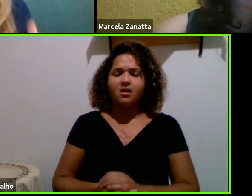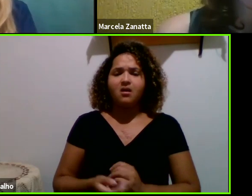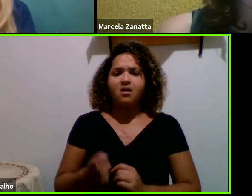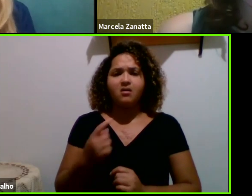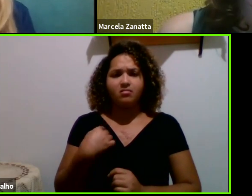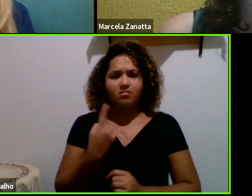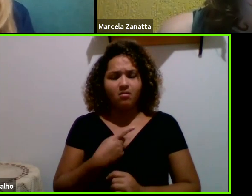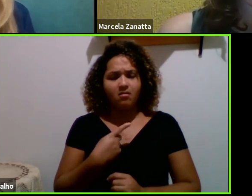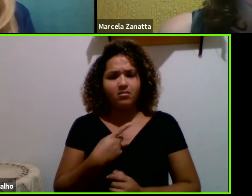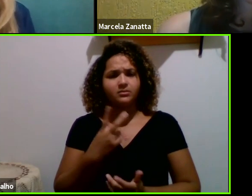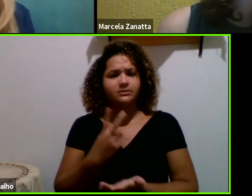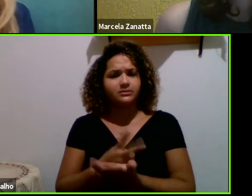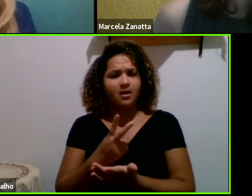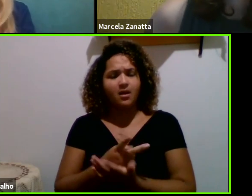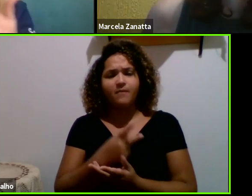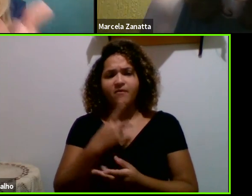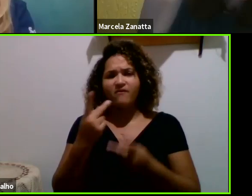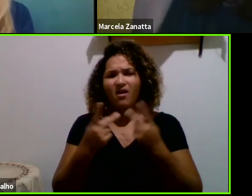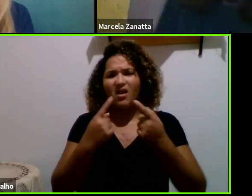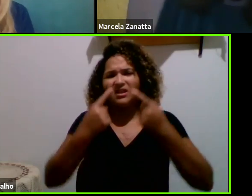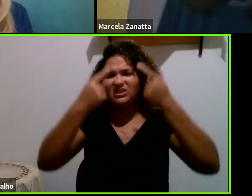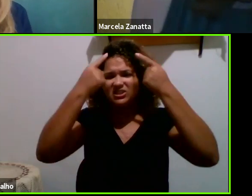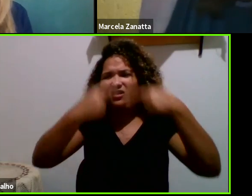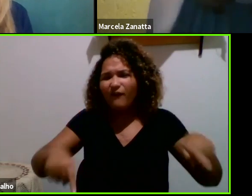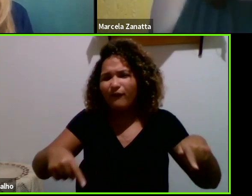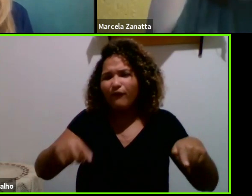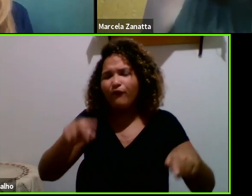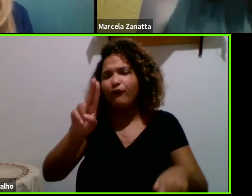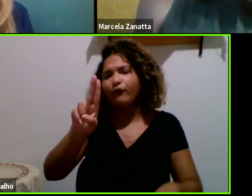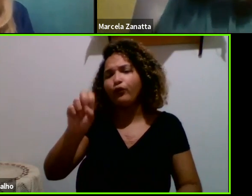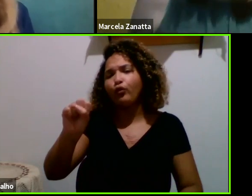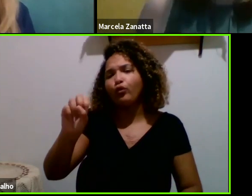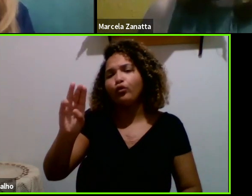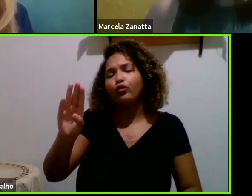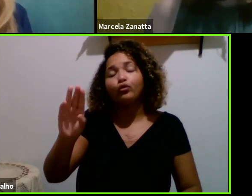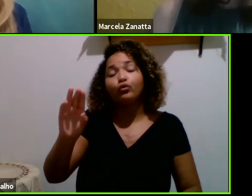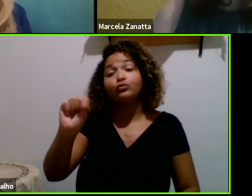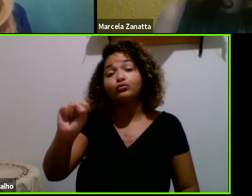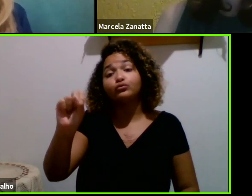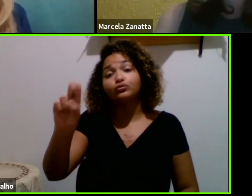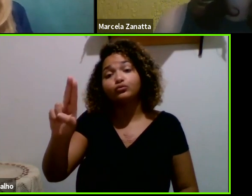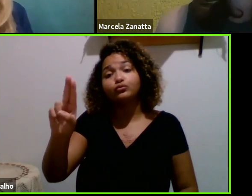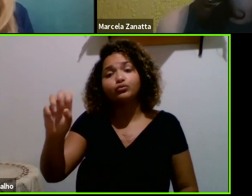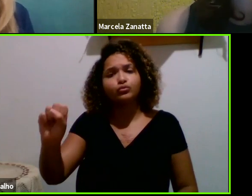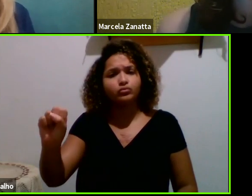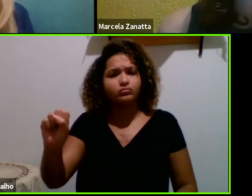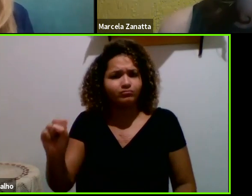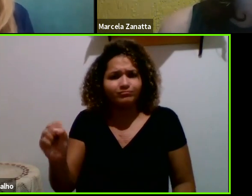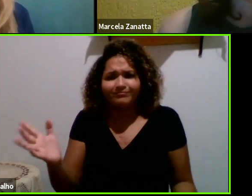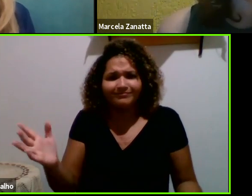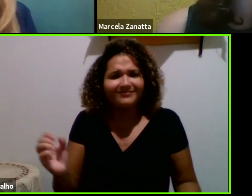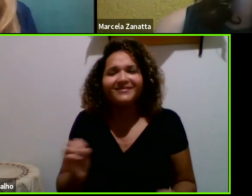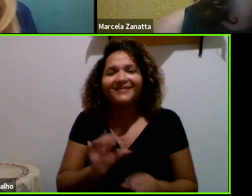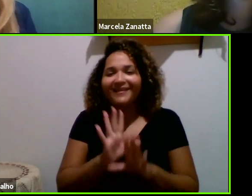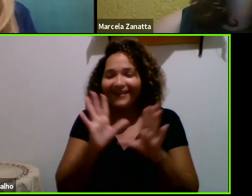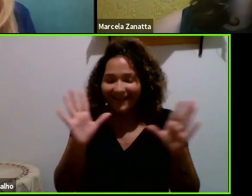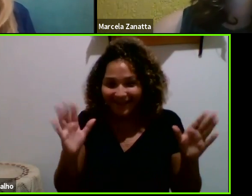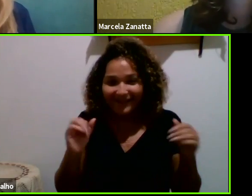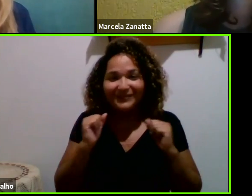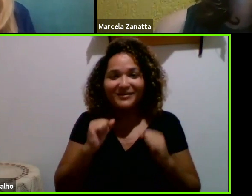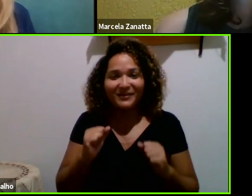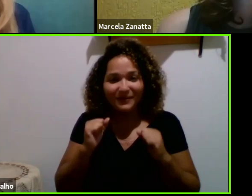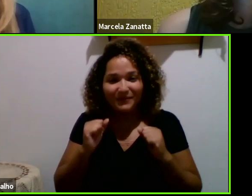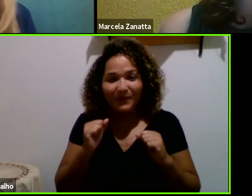os desafios no SUS. É possível usar rebozo no SUS? Com lençol. Sim, com lençol. Né? A